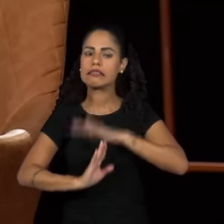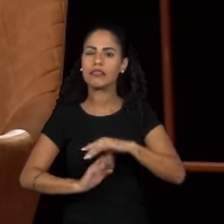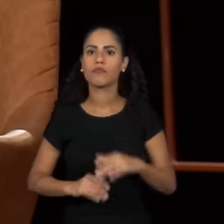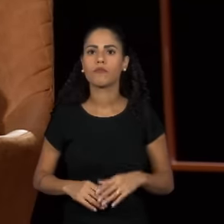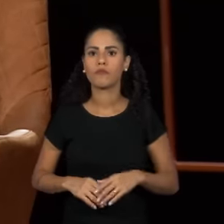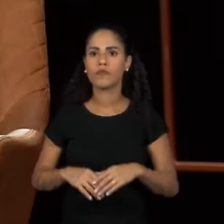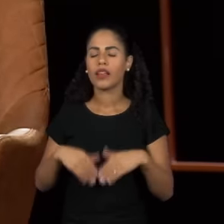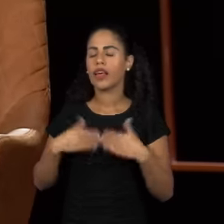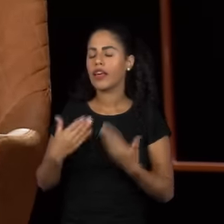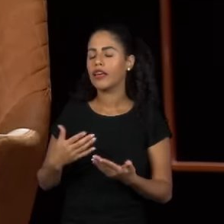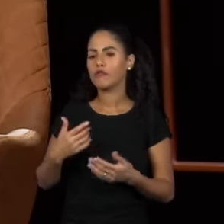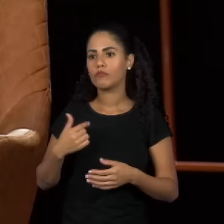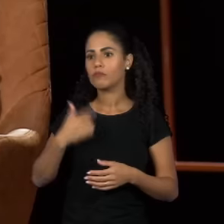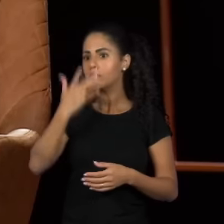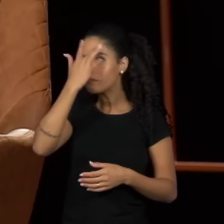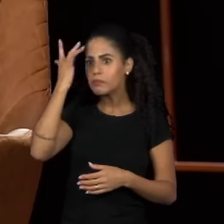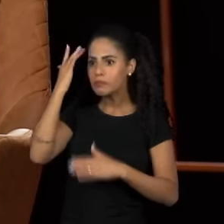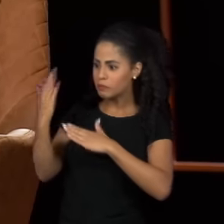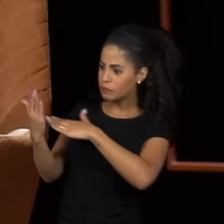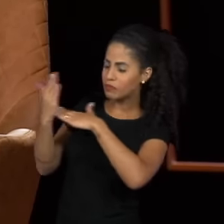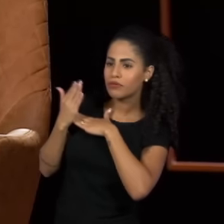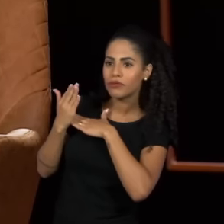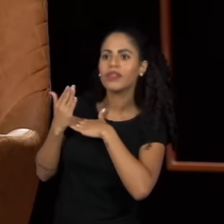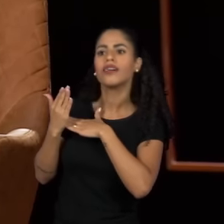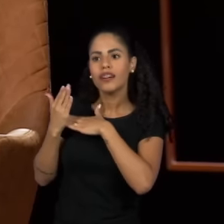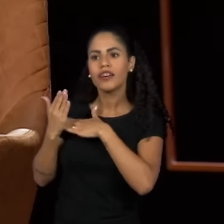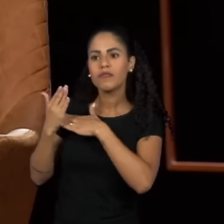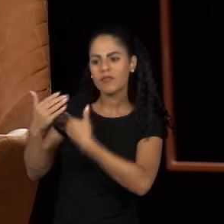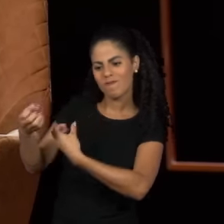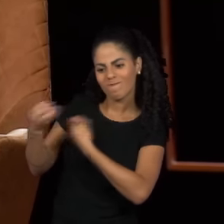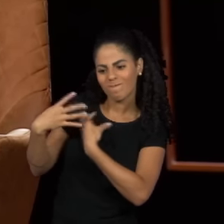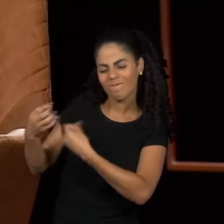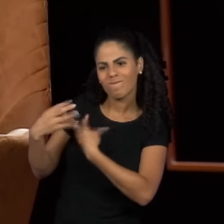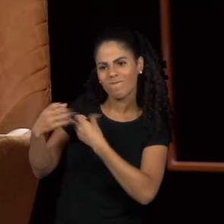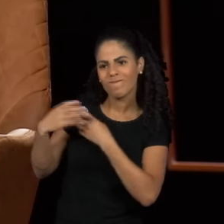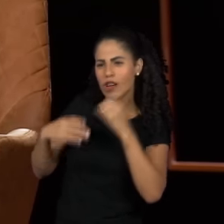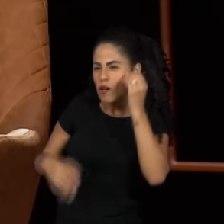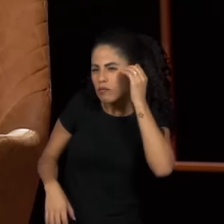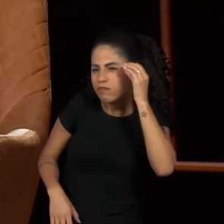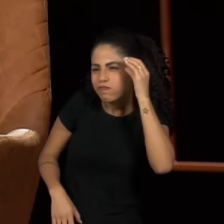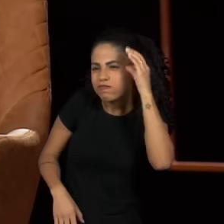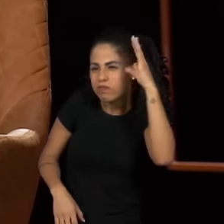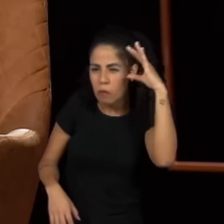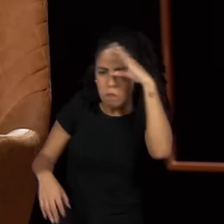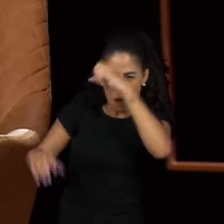ter tido uma pessoa, para mim, um formador melhor do que ele. Eu não podia.